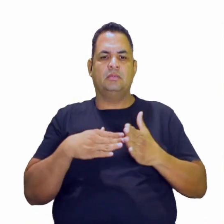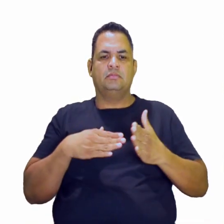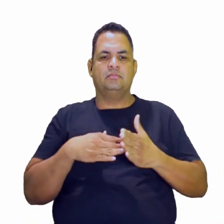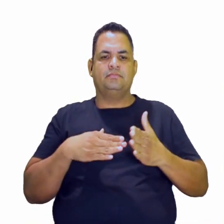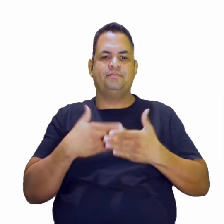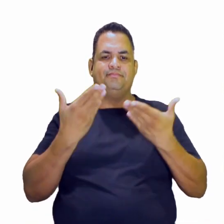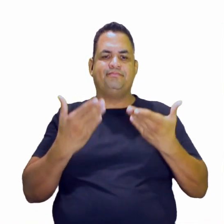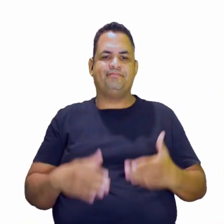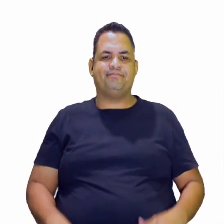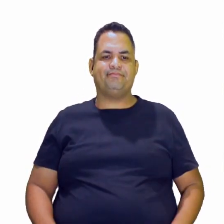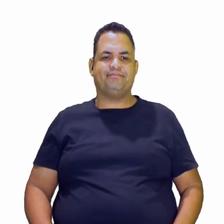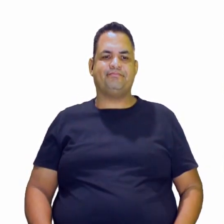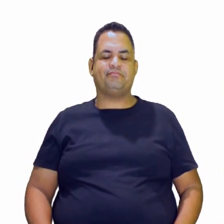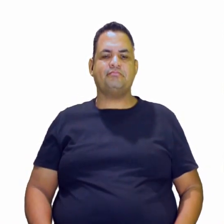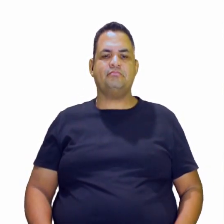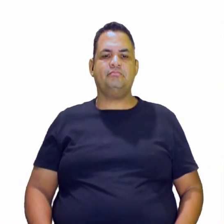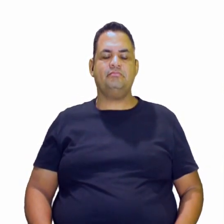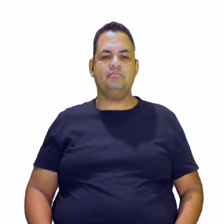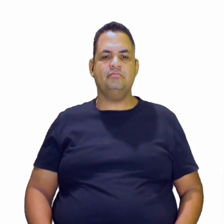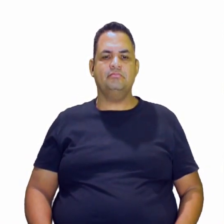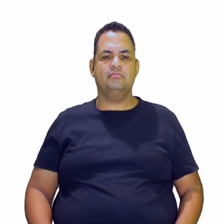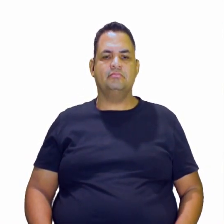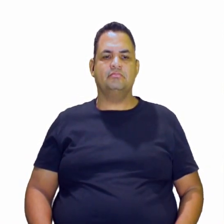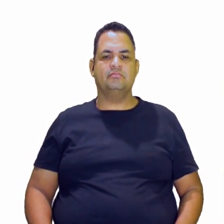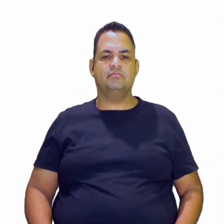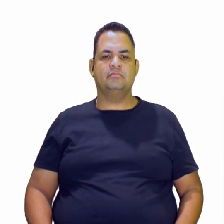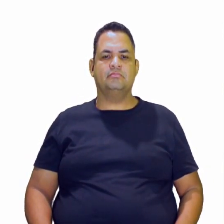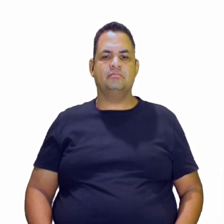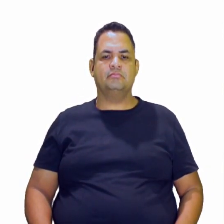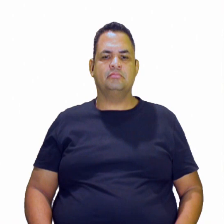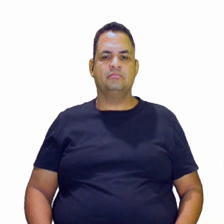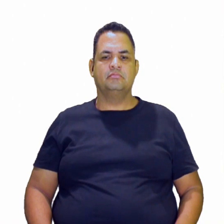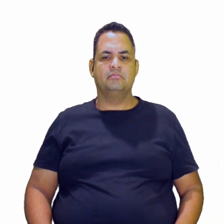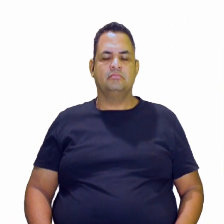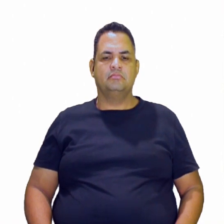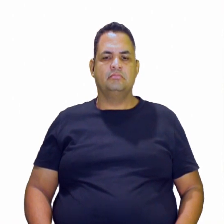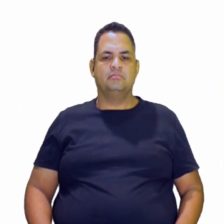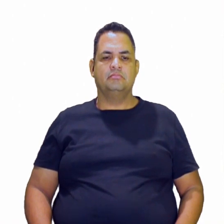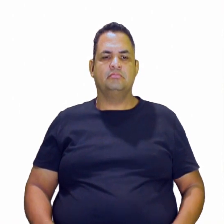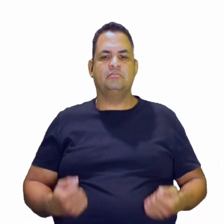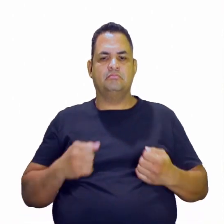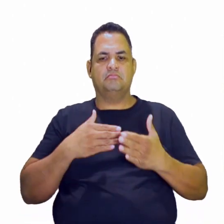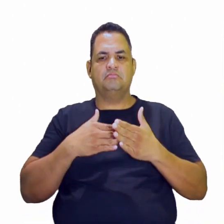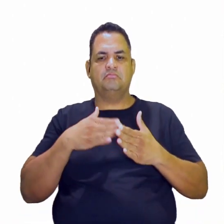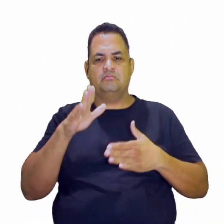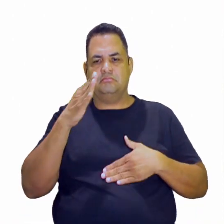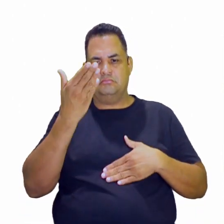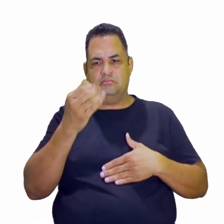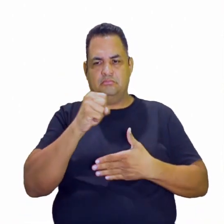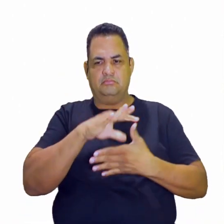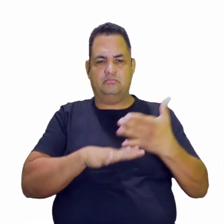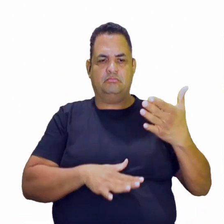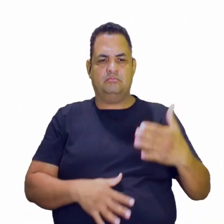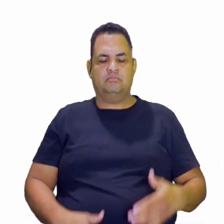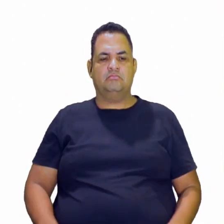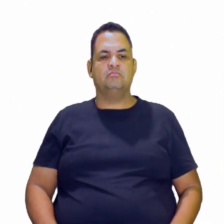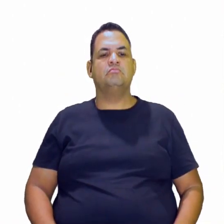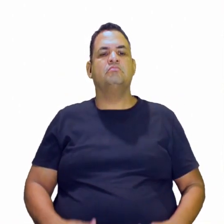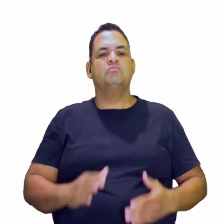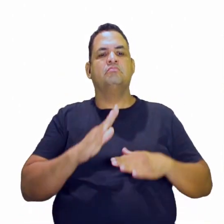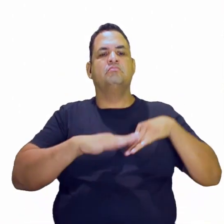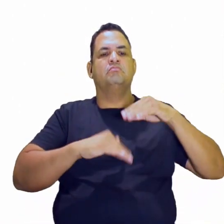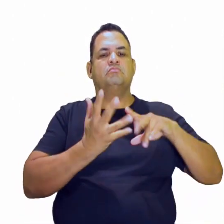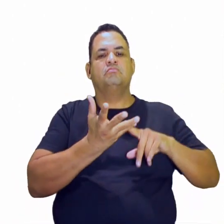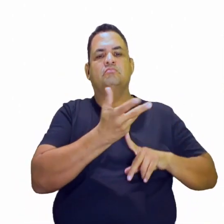Fecha, então, somente, com a palavra somente em galerias, também já podemos excluir essa questão. Os